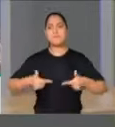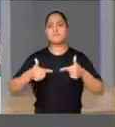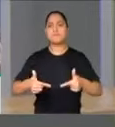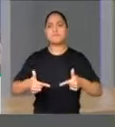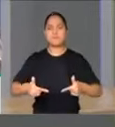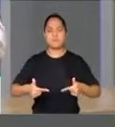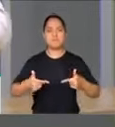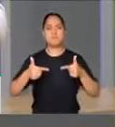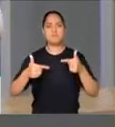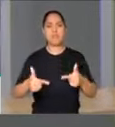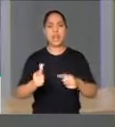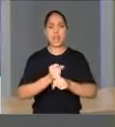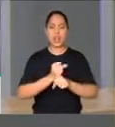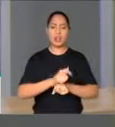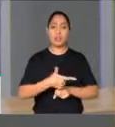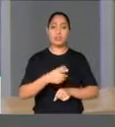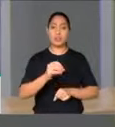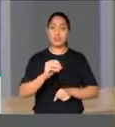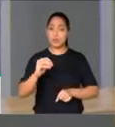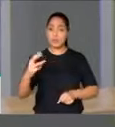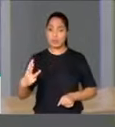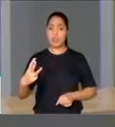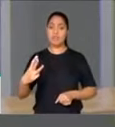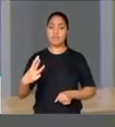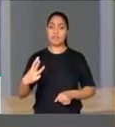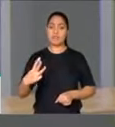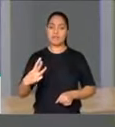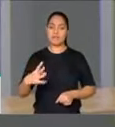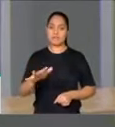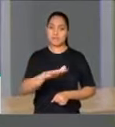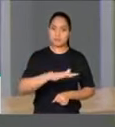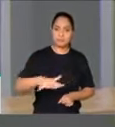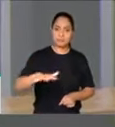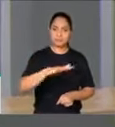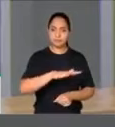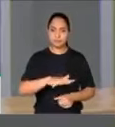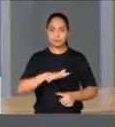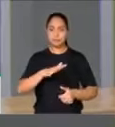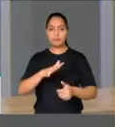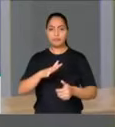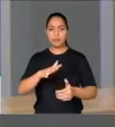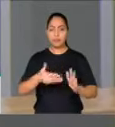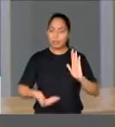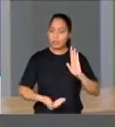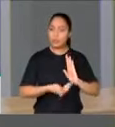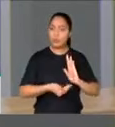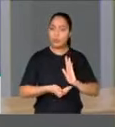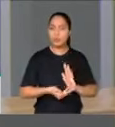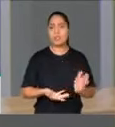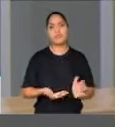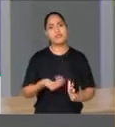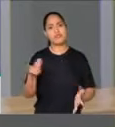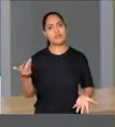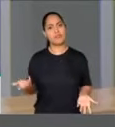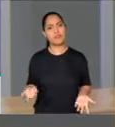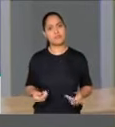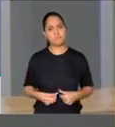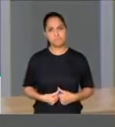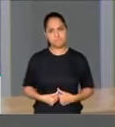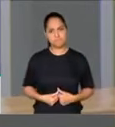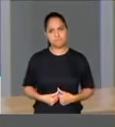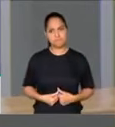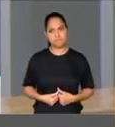acabou custando os seus espaços no Congresso Nacional.